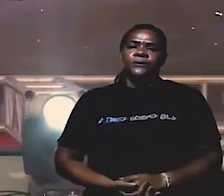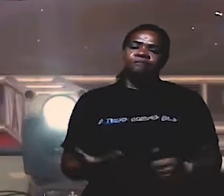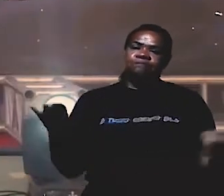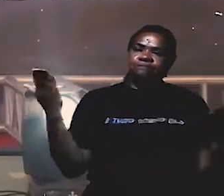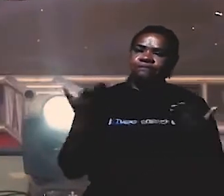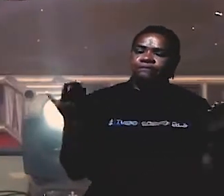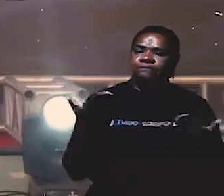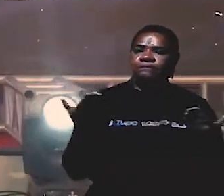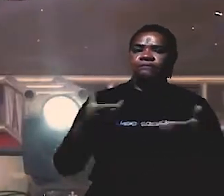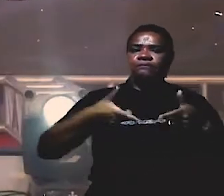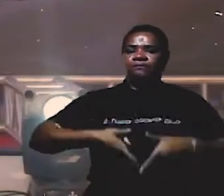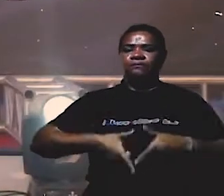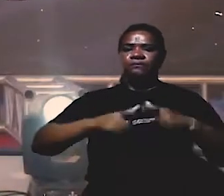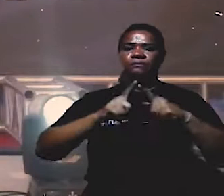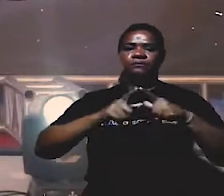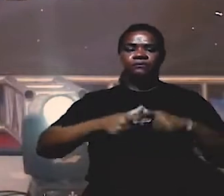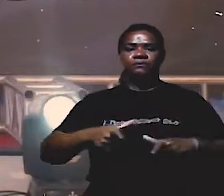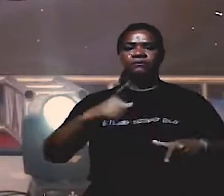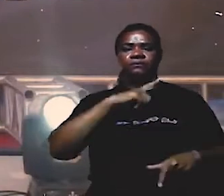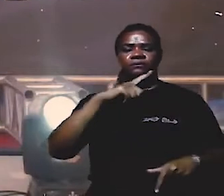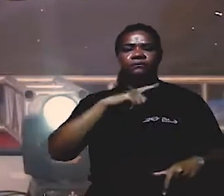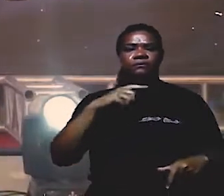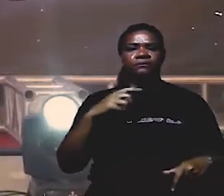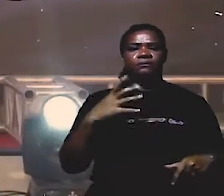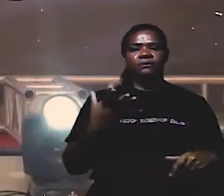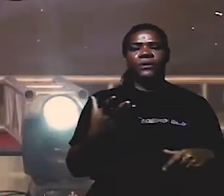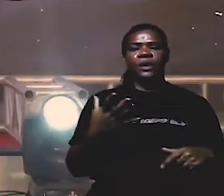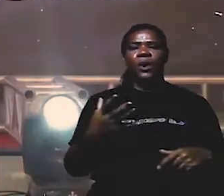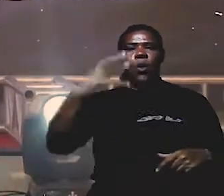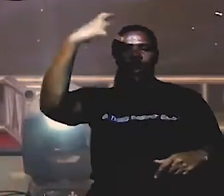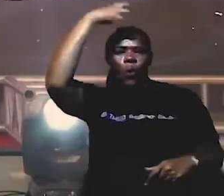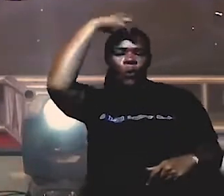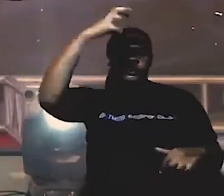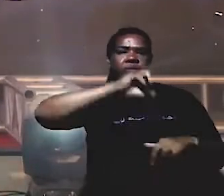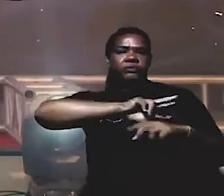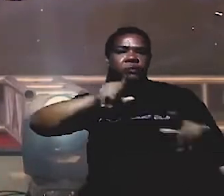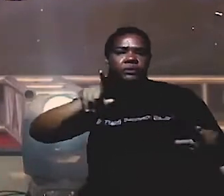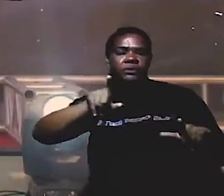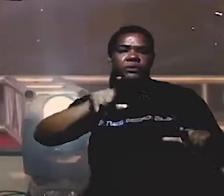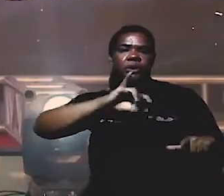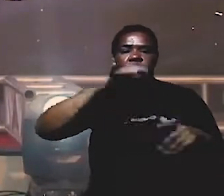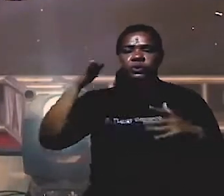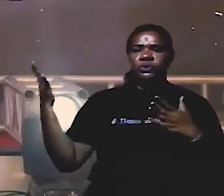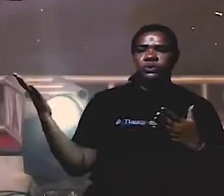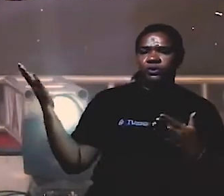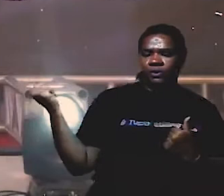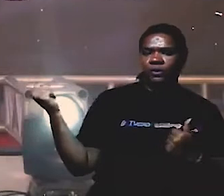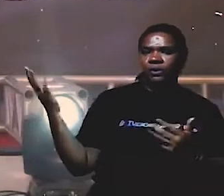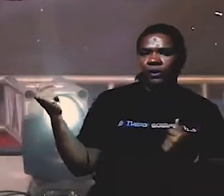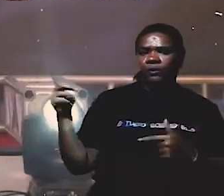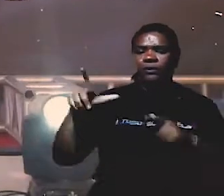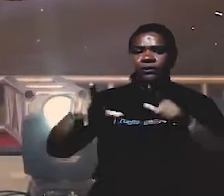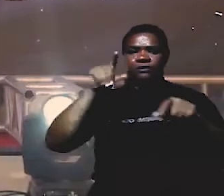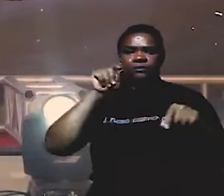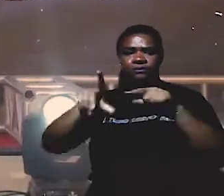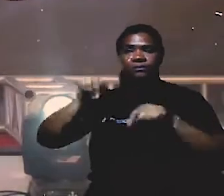agora Israel passará ao comando de um novo monarca. Um jovem